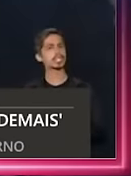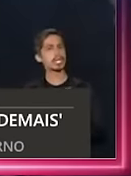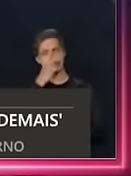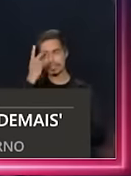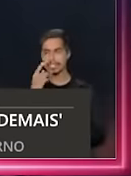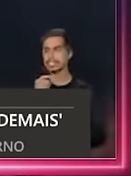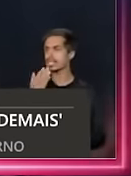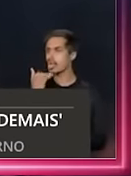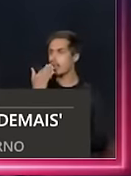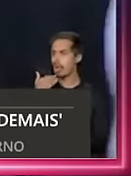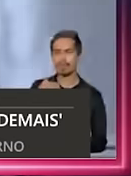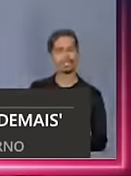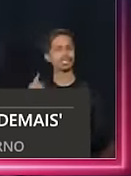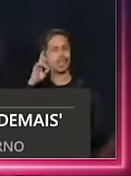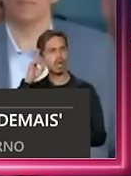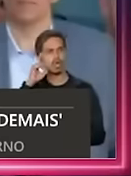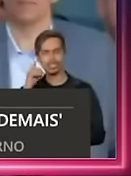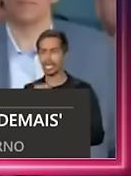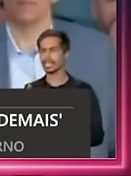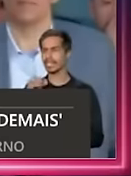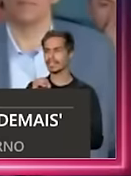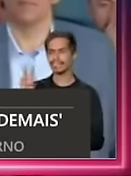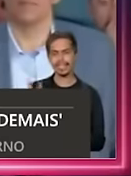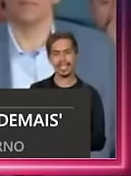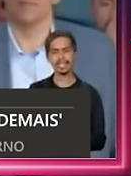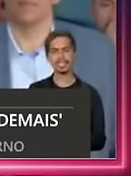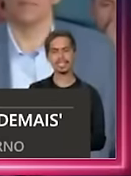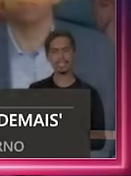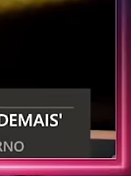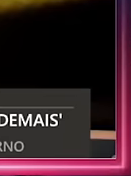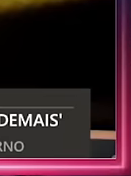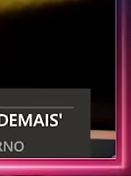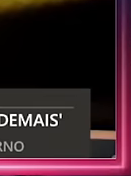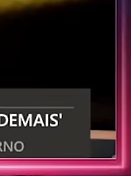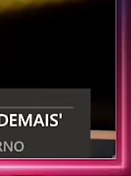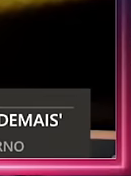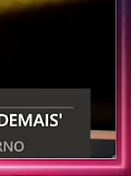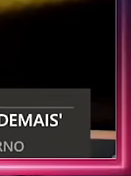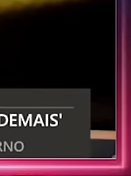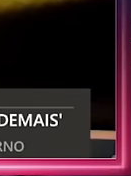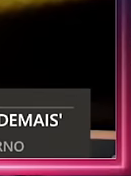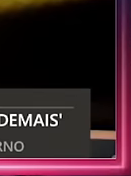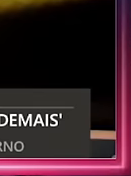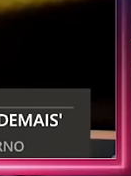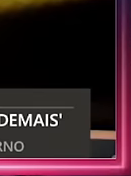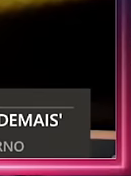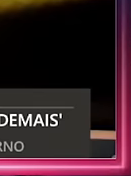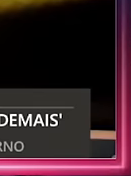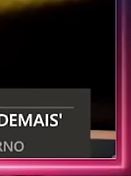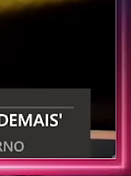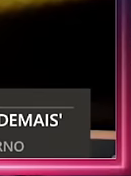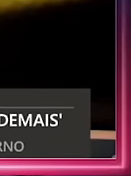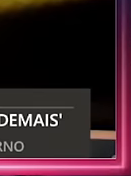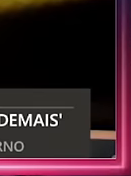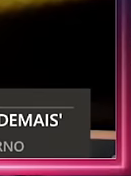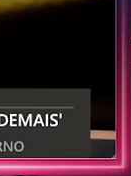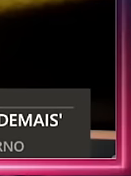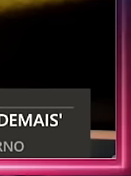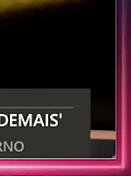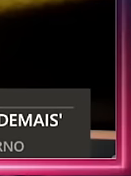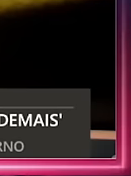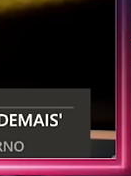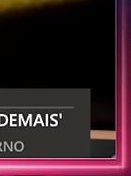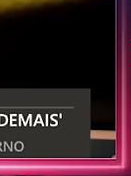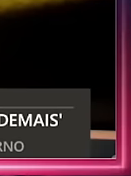vezes por dia e tem gente que passa 10 dias sem comer. Piotto, sensação que dá que ele fala demais e depois tem que